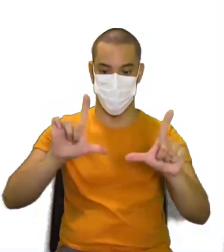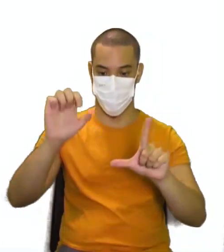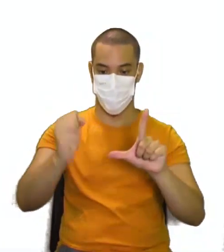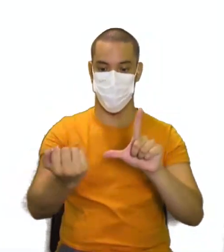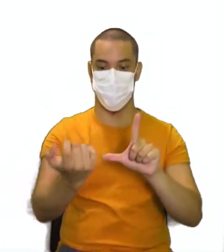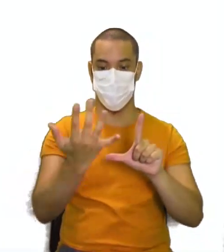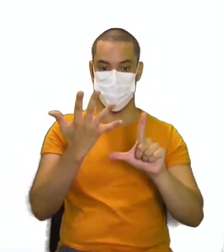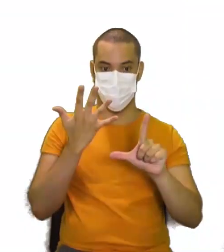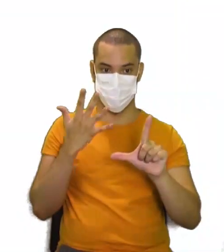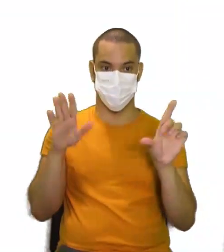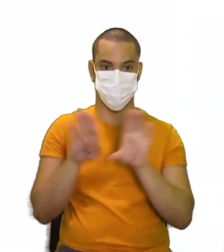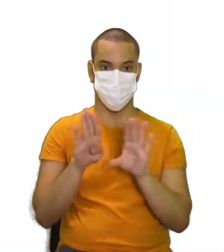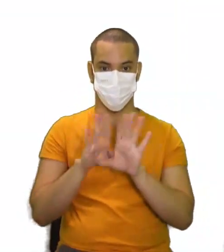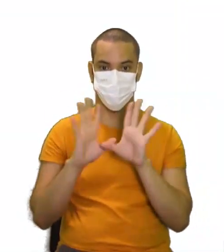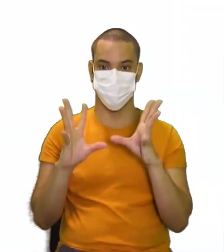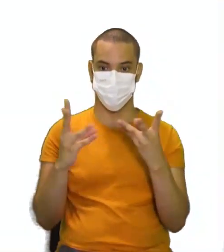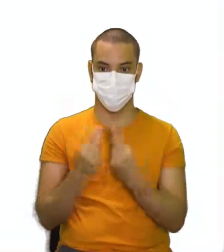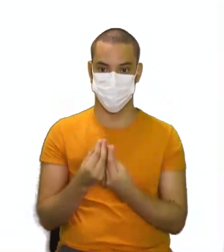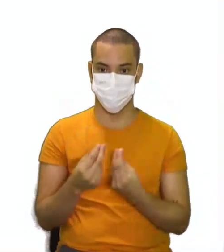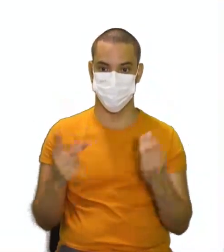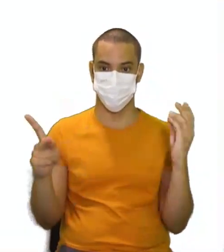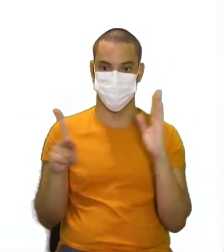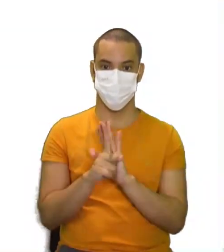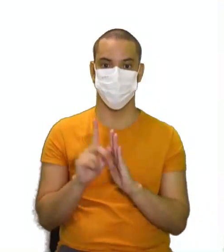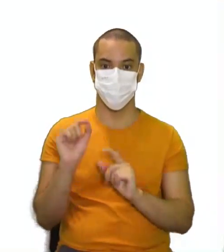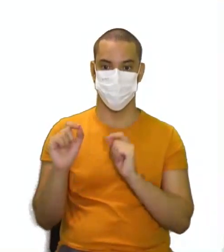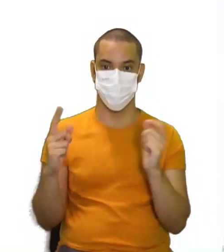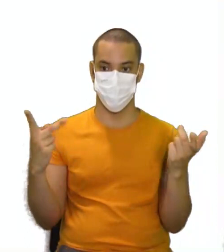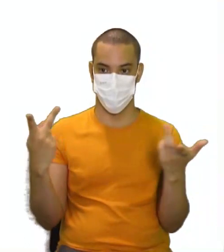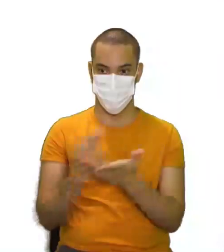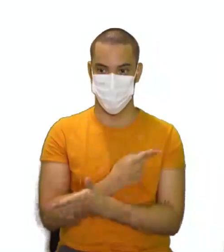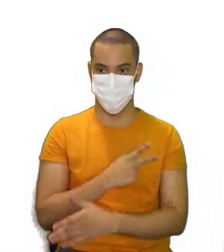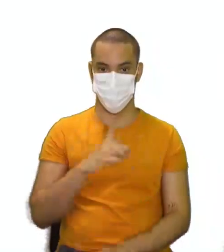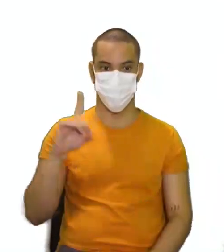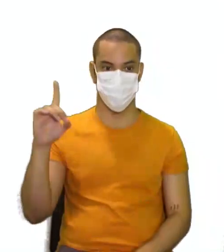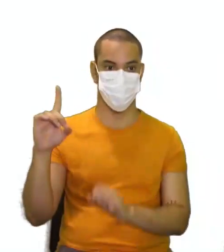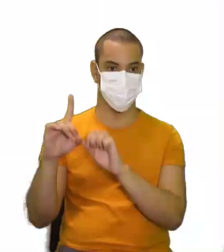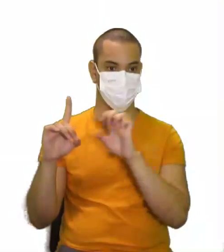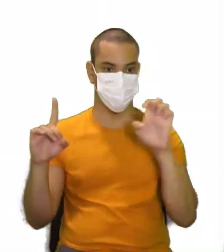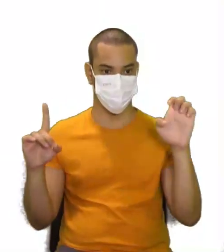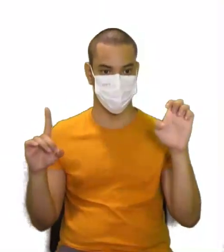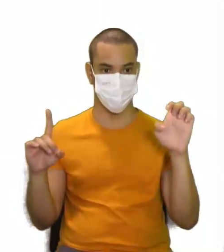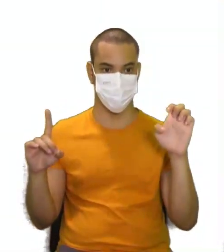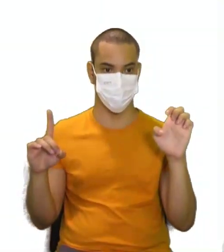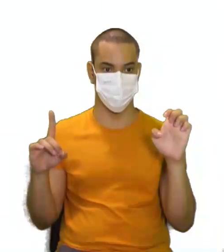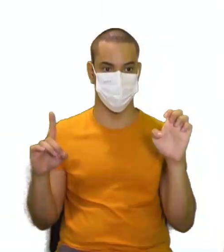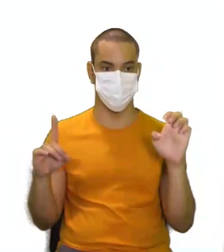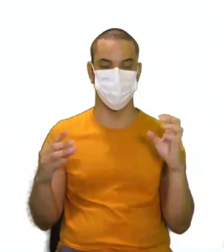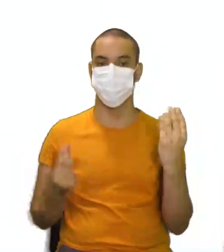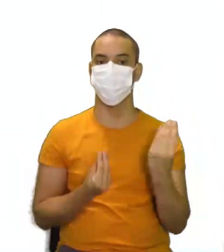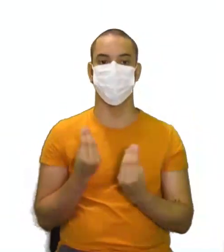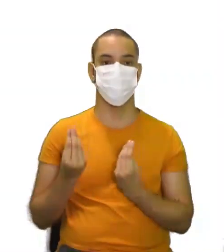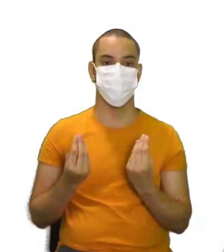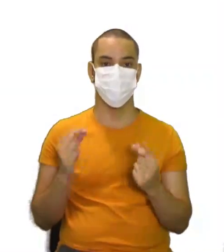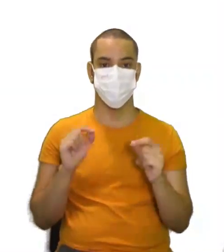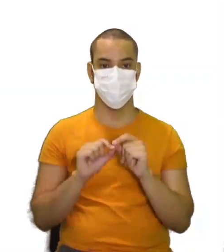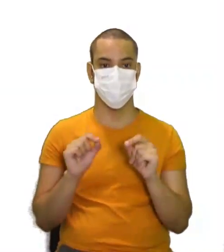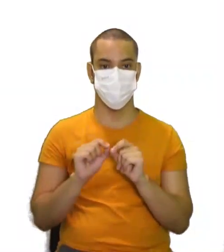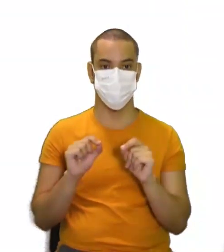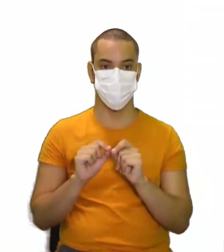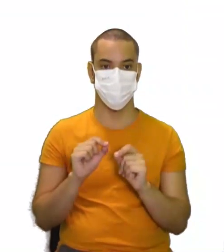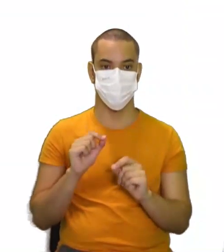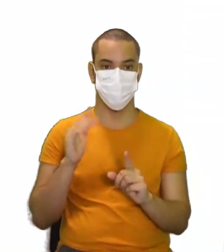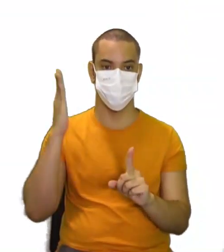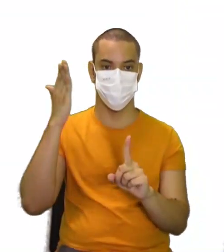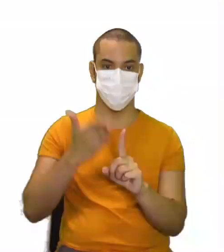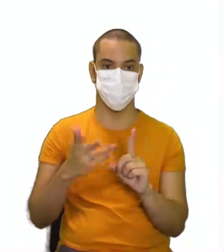e essa partícula está passando aí para vocês da direita para a esquerda, qual vai ser a direção